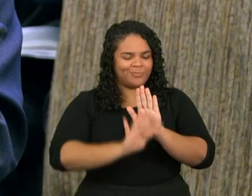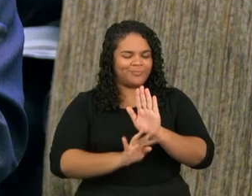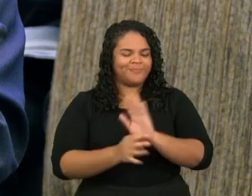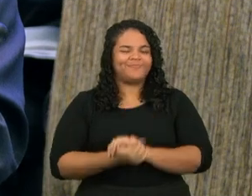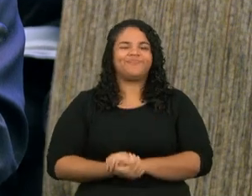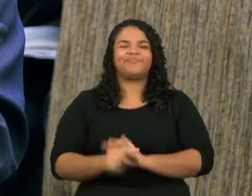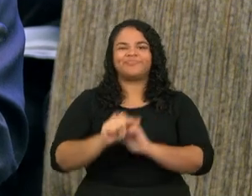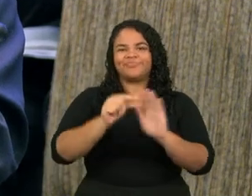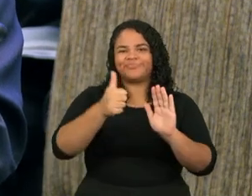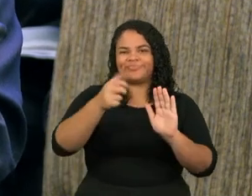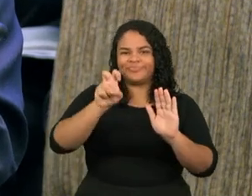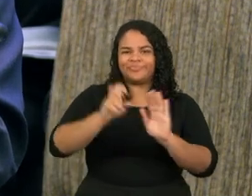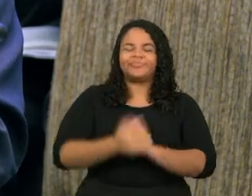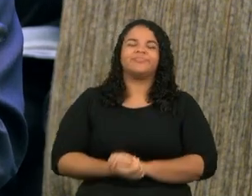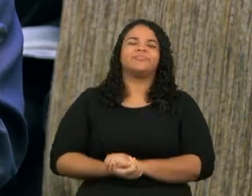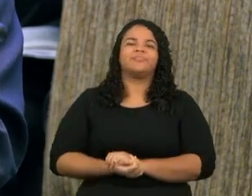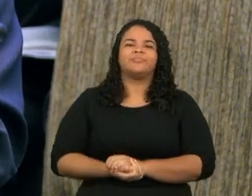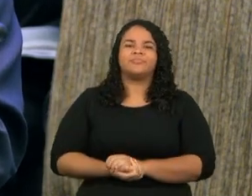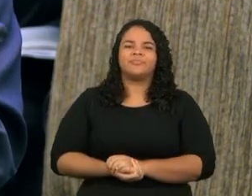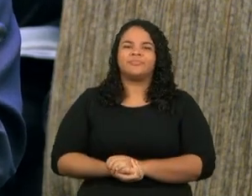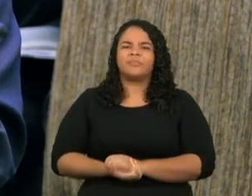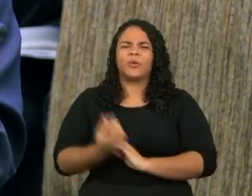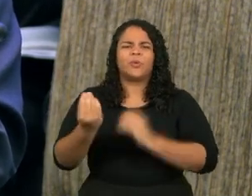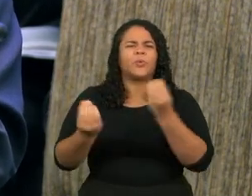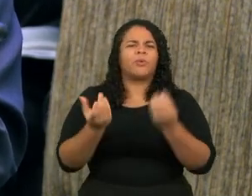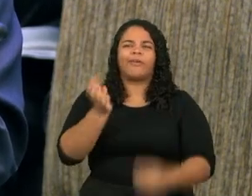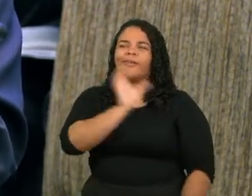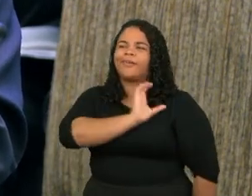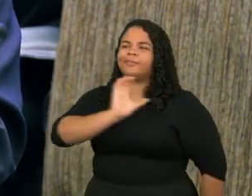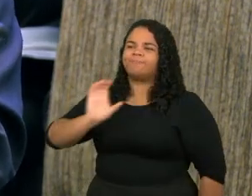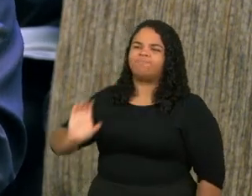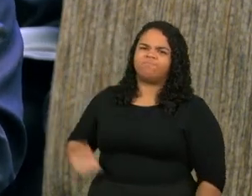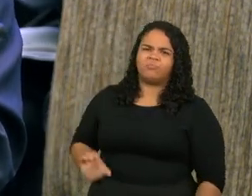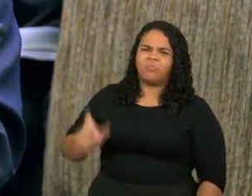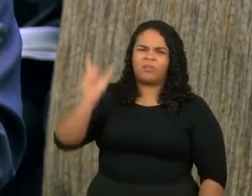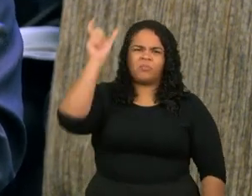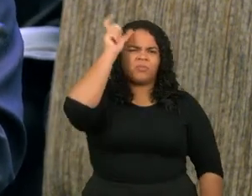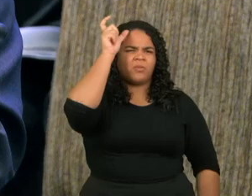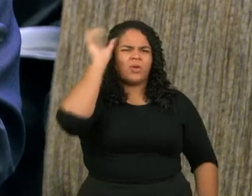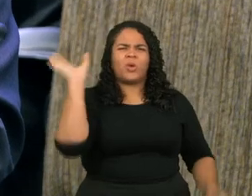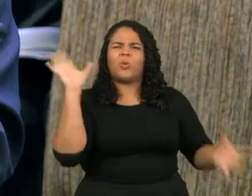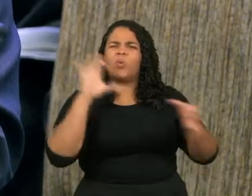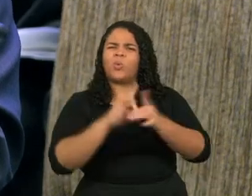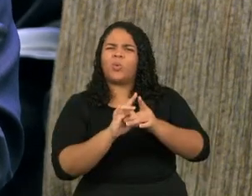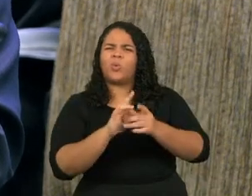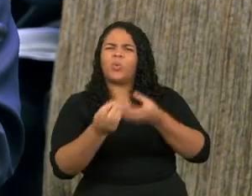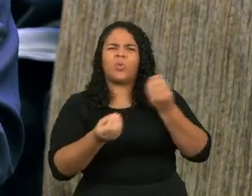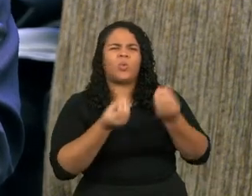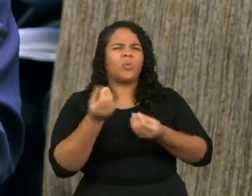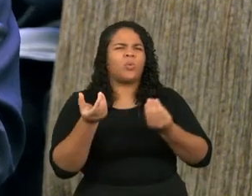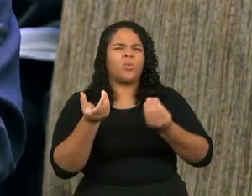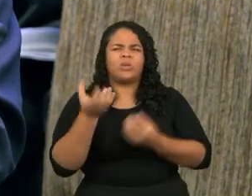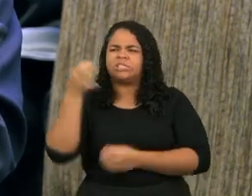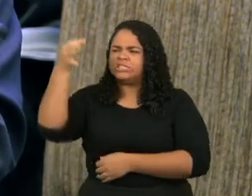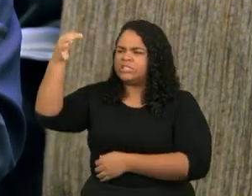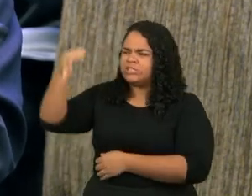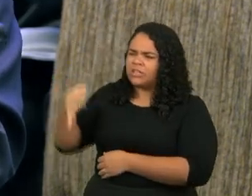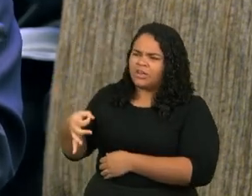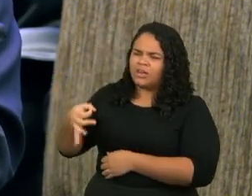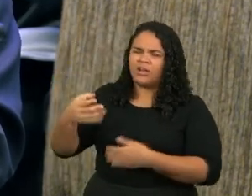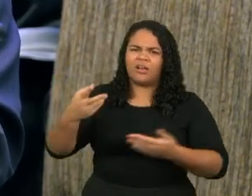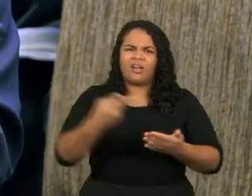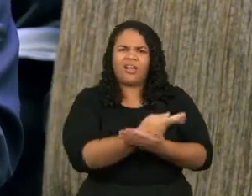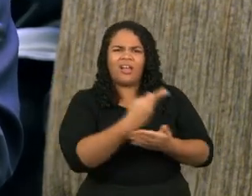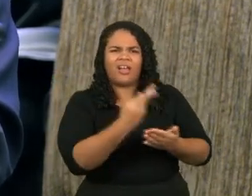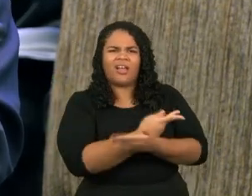Versículo 15 entre Cristo e belial o que parte tem o fiel com o e que